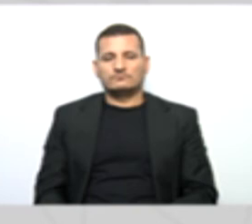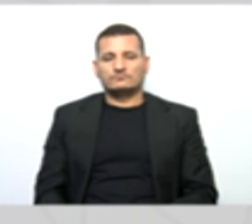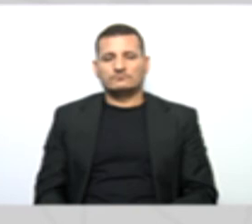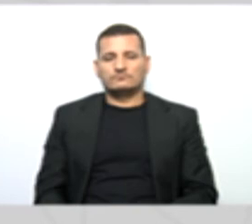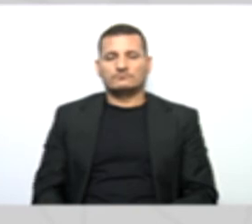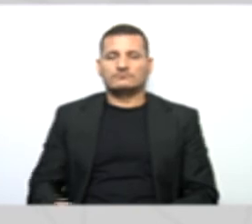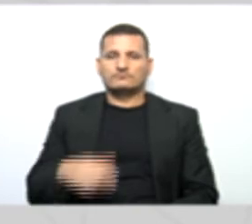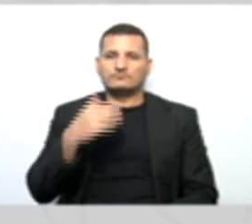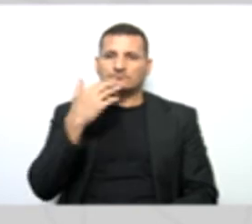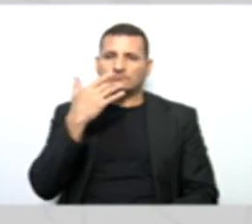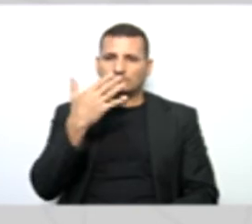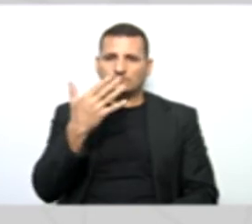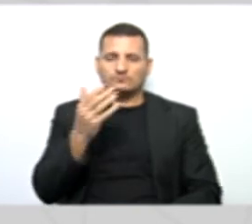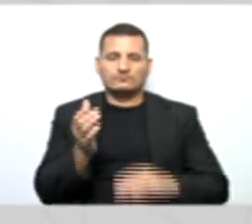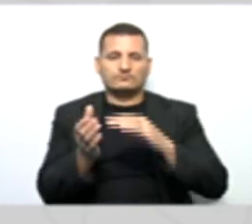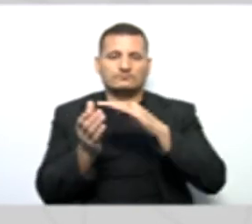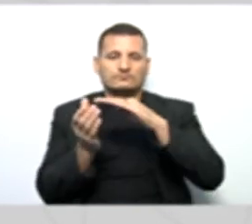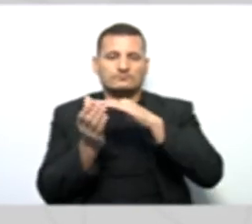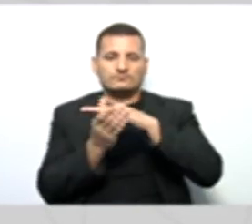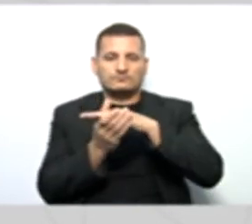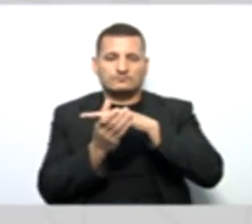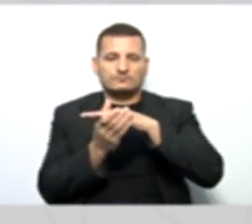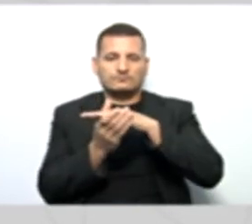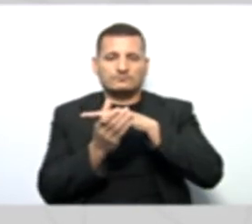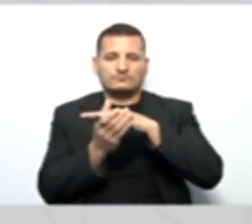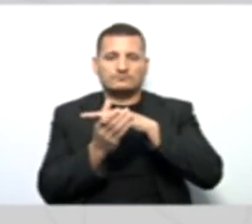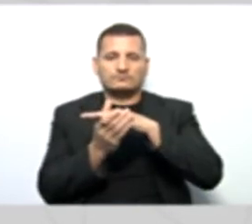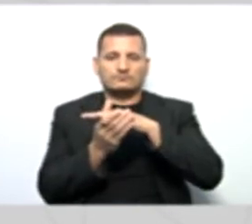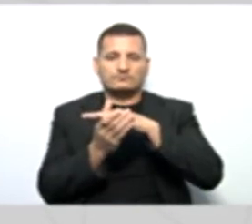A cor do sapato